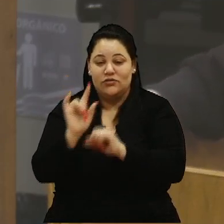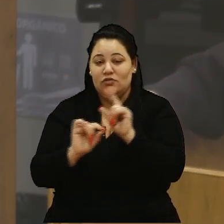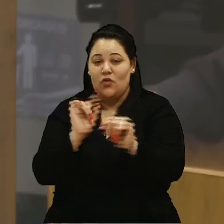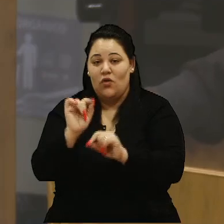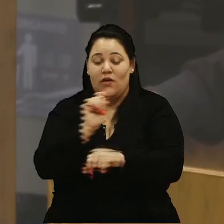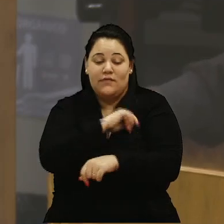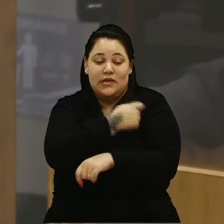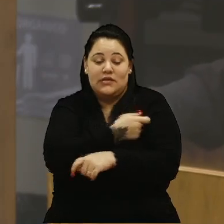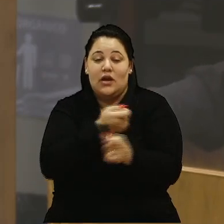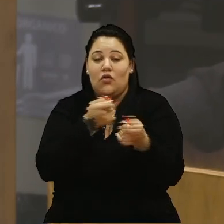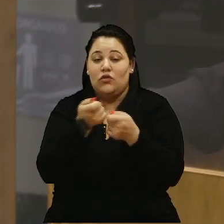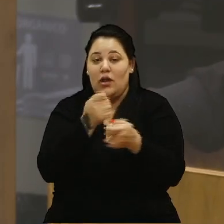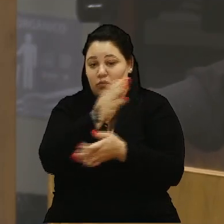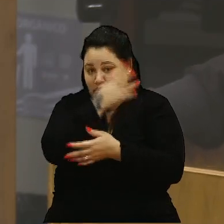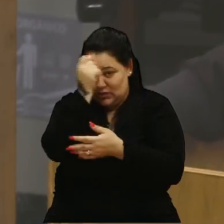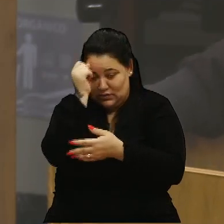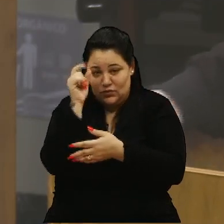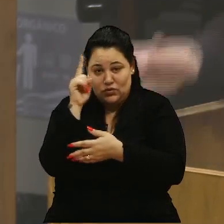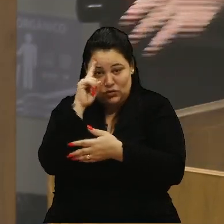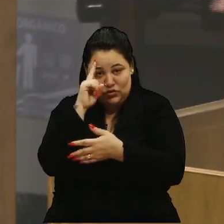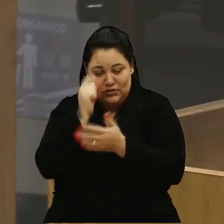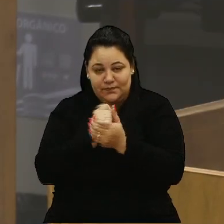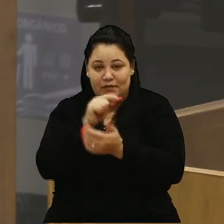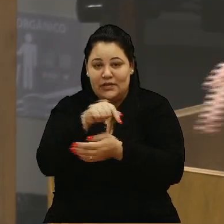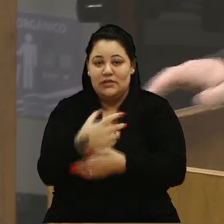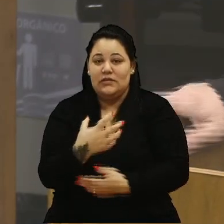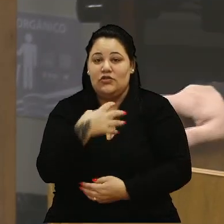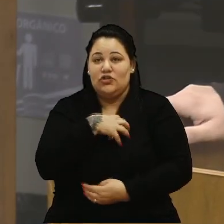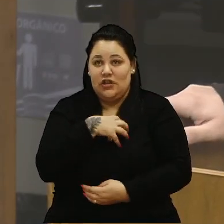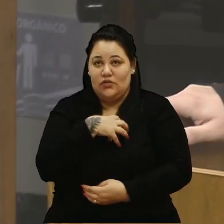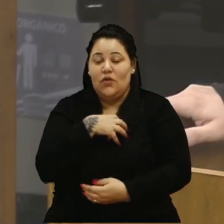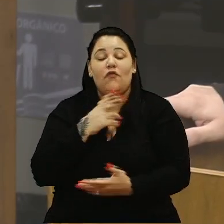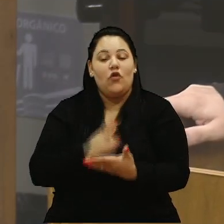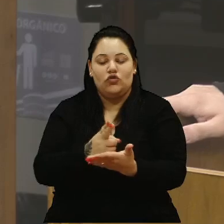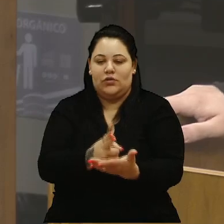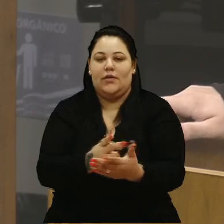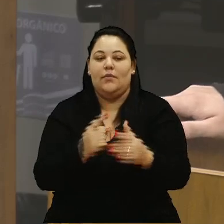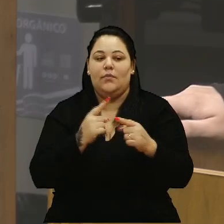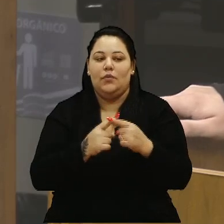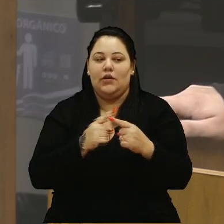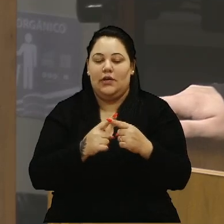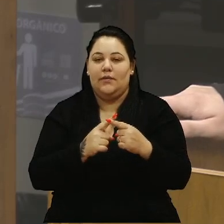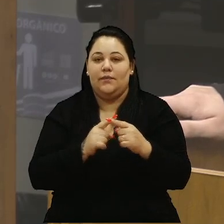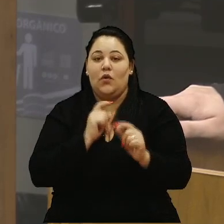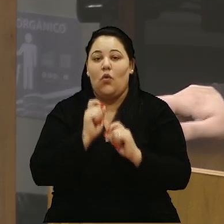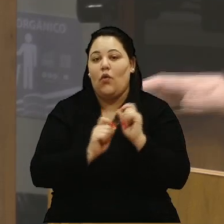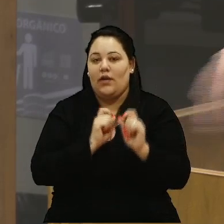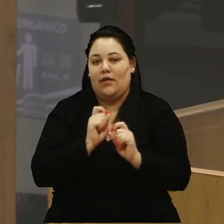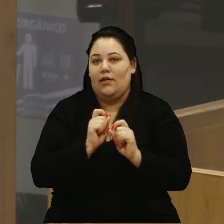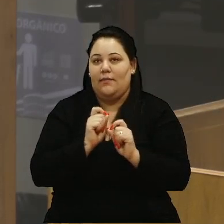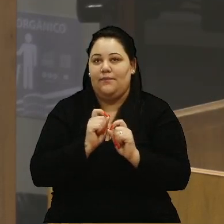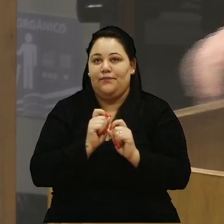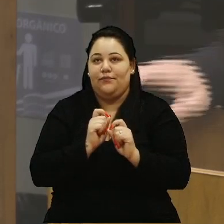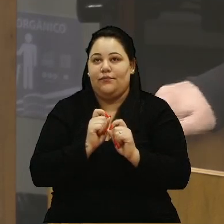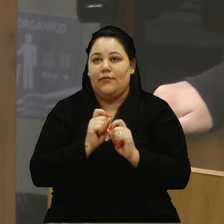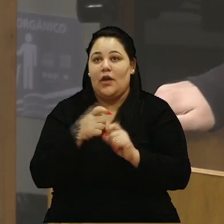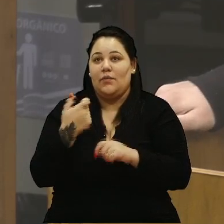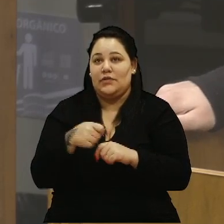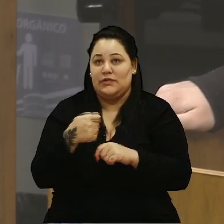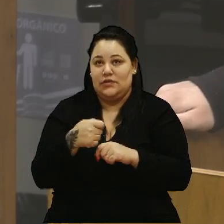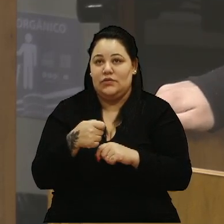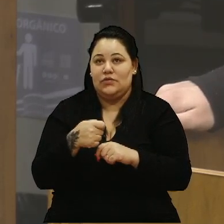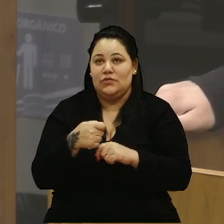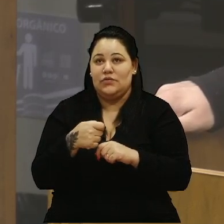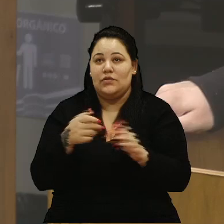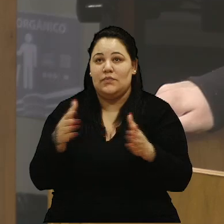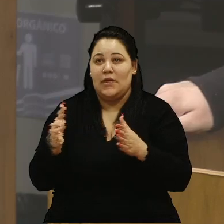fiscalizado o município todos os dias. E assim permanecerei, porque o que me impede de exercer esse